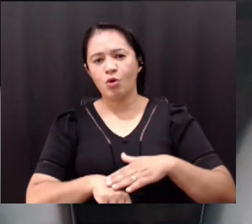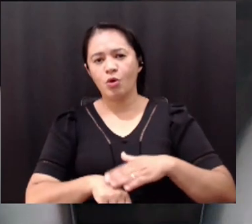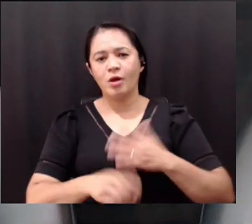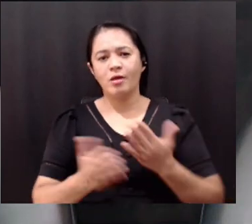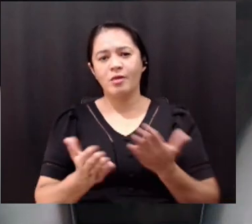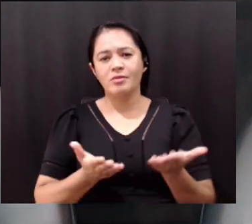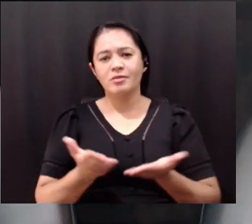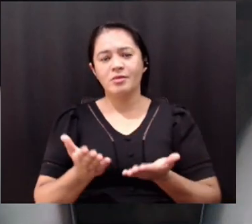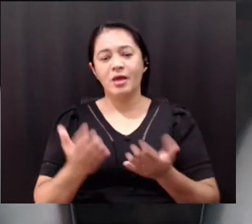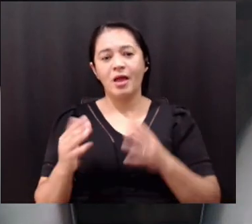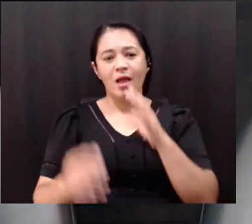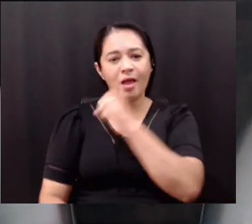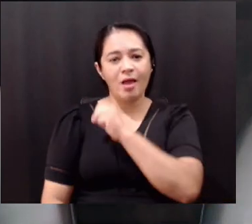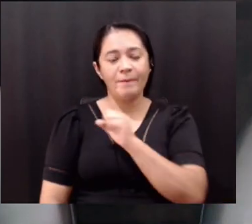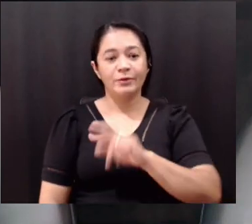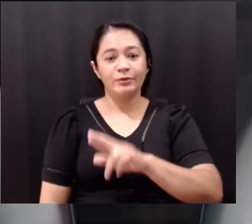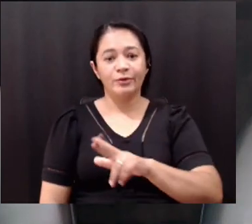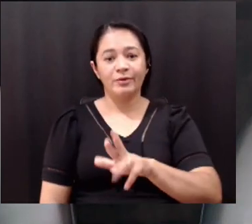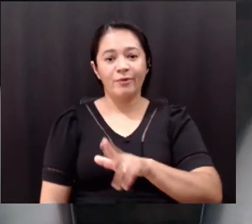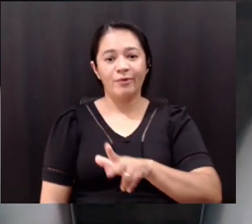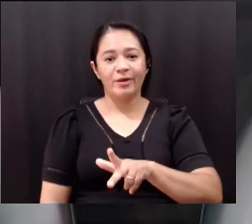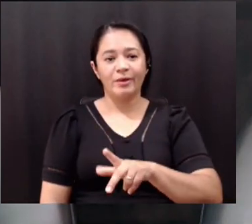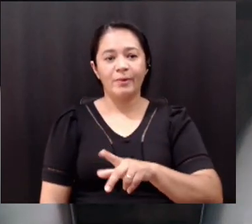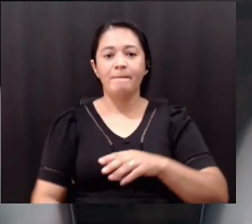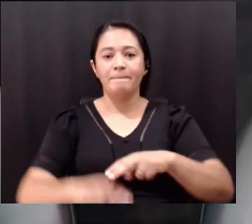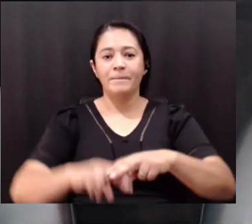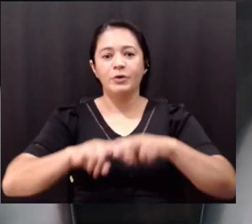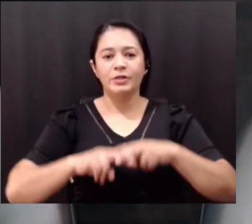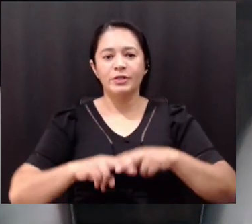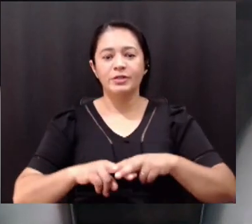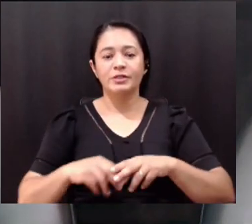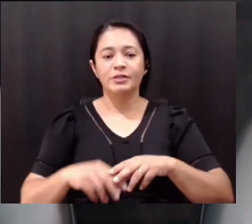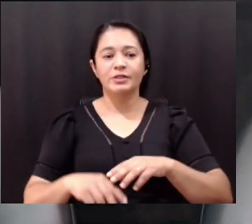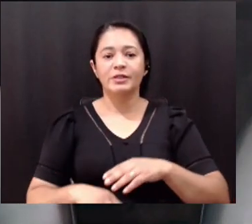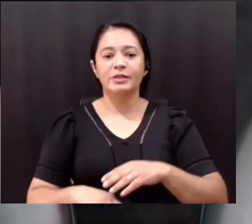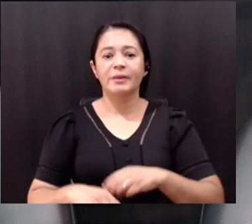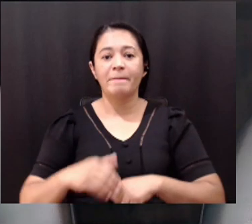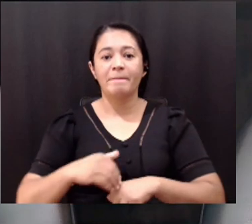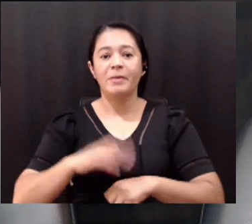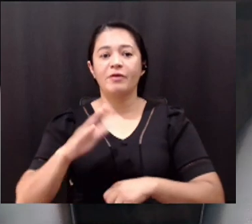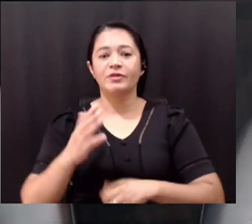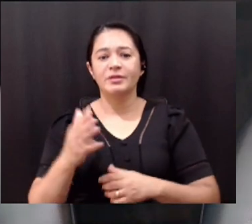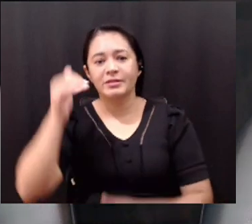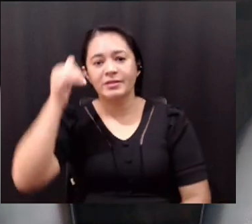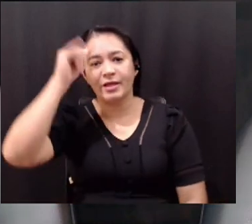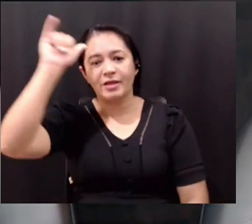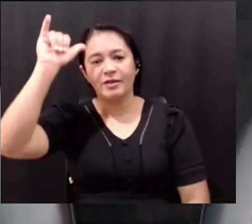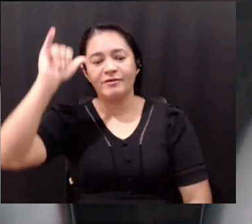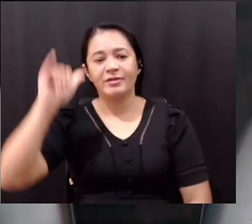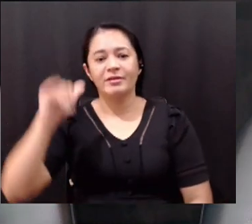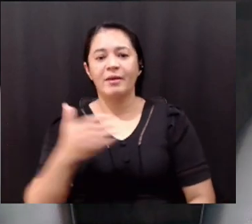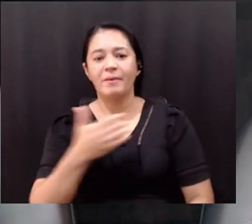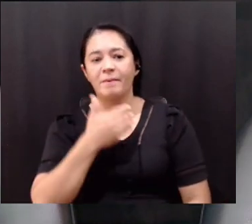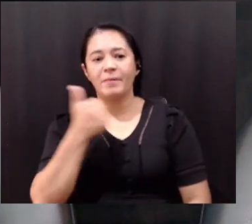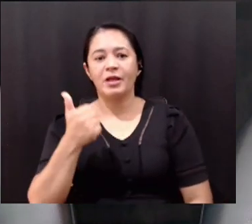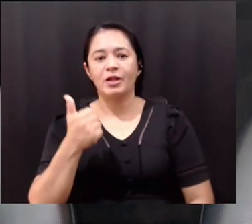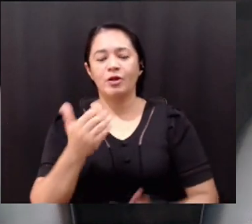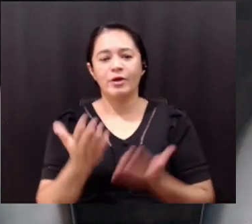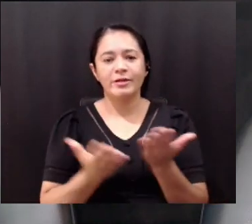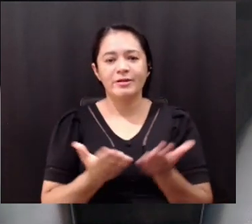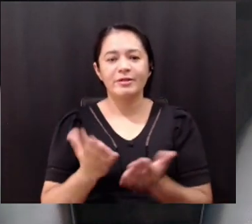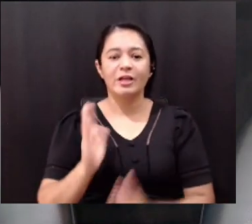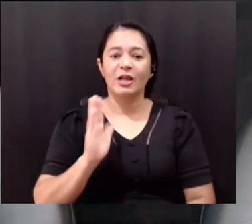quanto mais se a gente conseguir antecipar e fazer um trabalho preventivo, isso acaba, digamos assim, poupando muitas